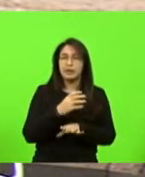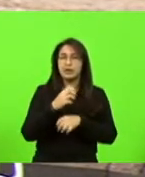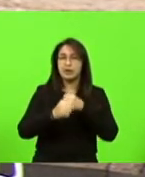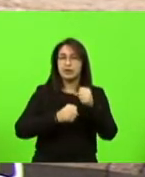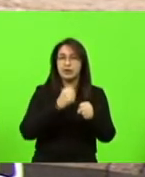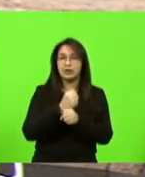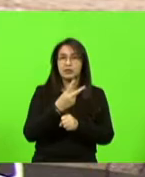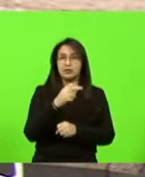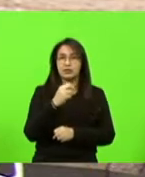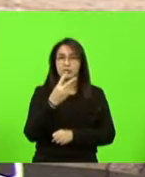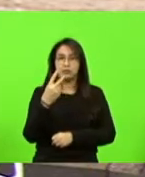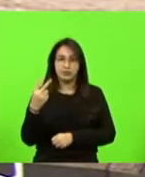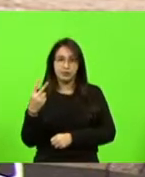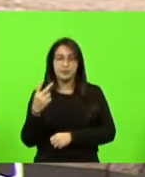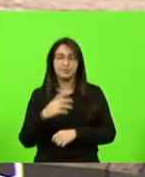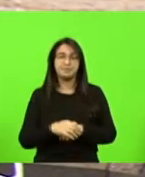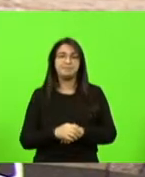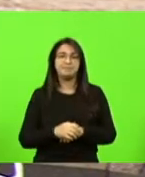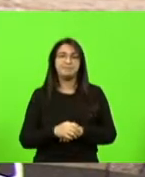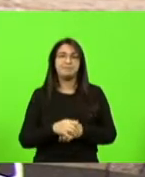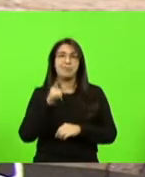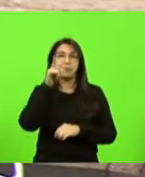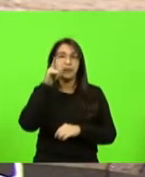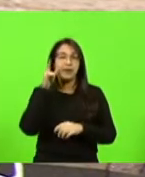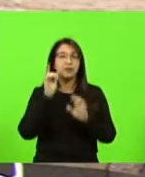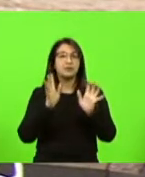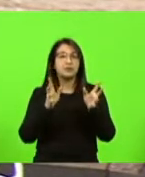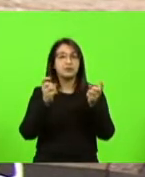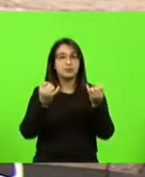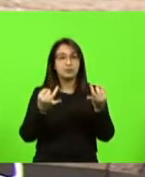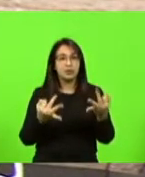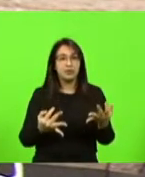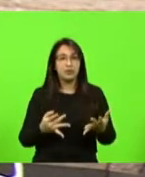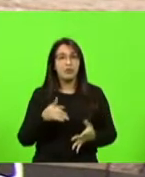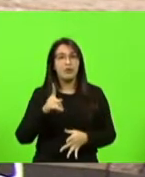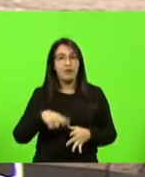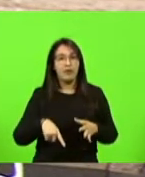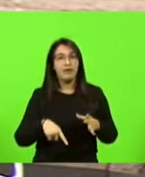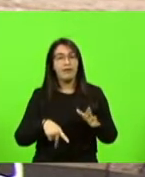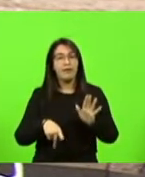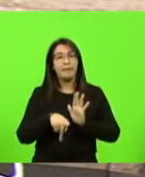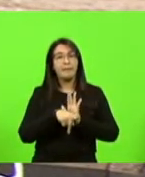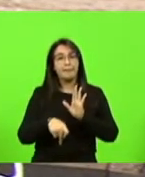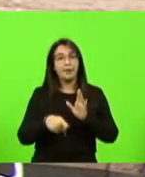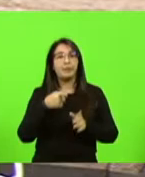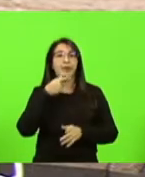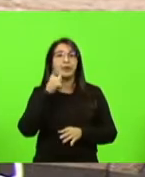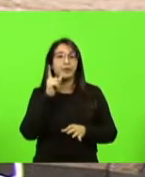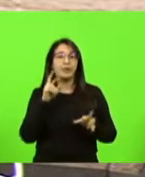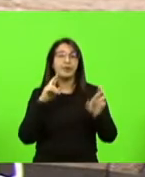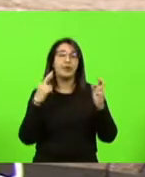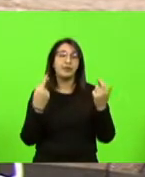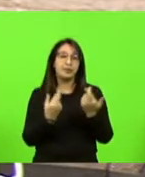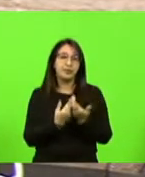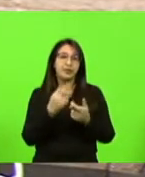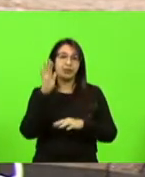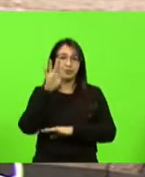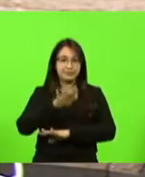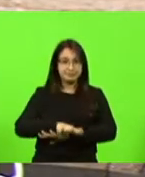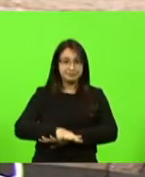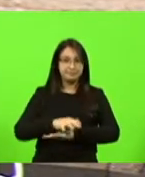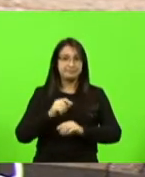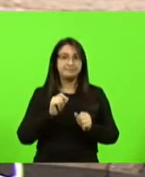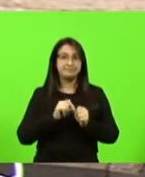deputado Laércio, nós temos essa informação que é fruto de uma reunião que fizemos ontem à tarde. Muito obrigado, senhor